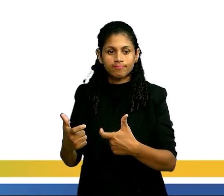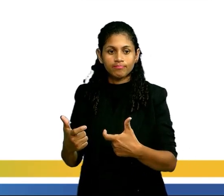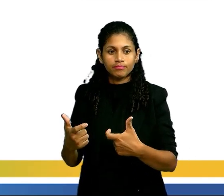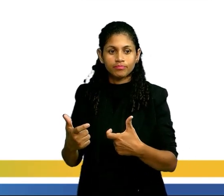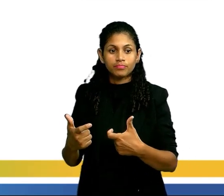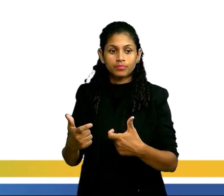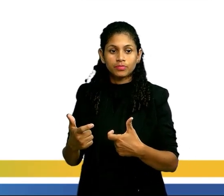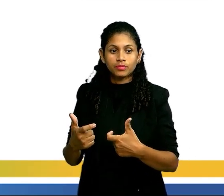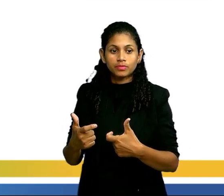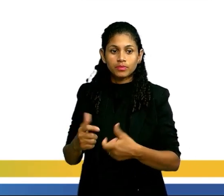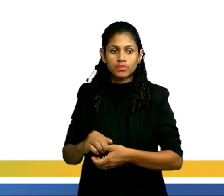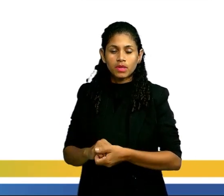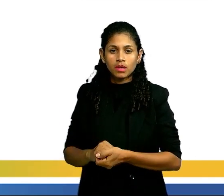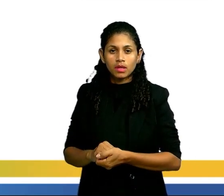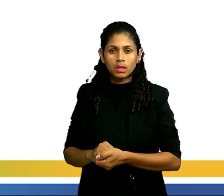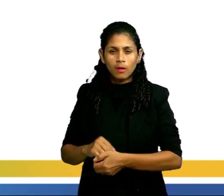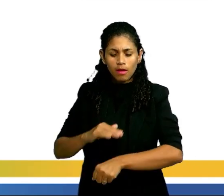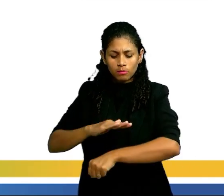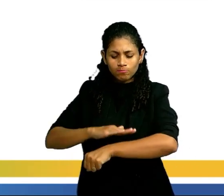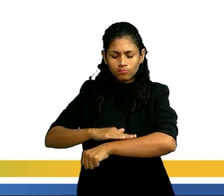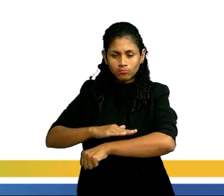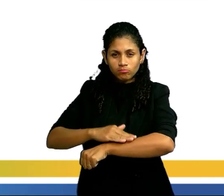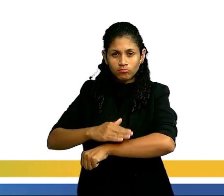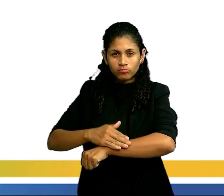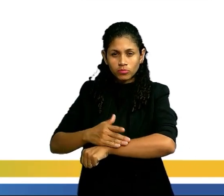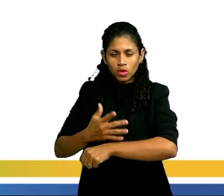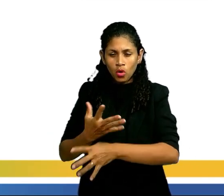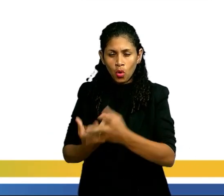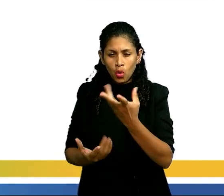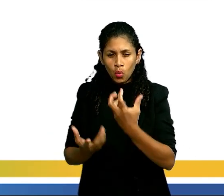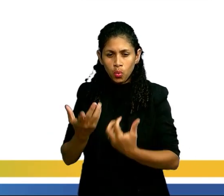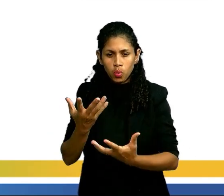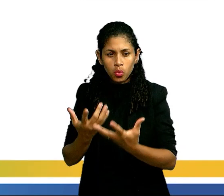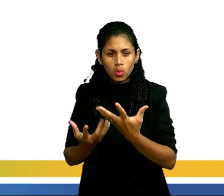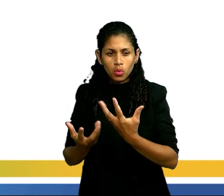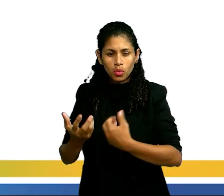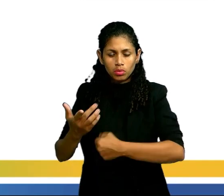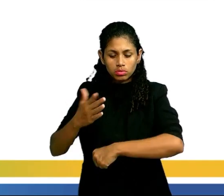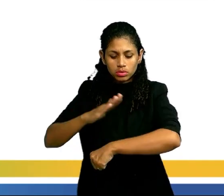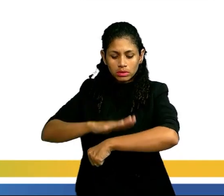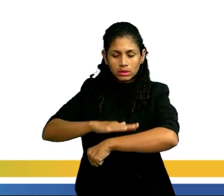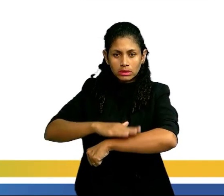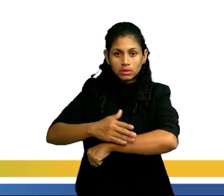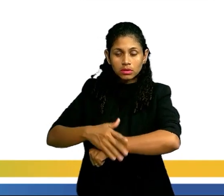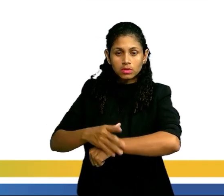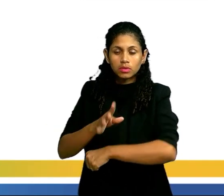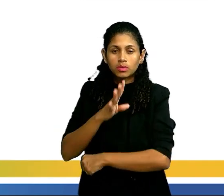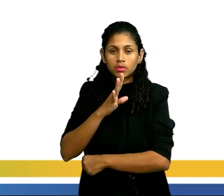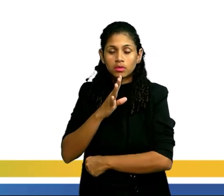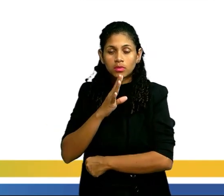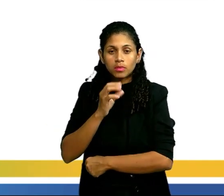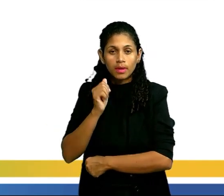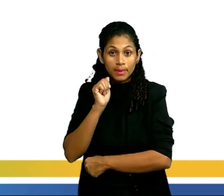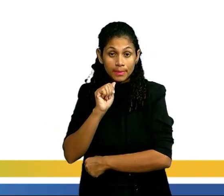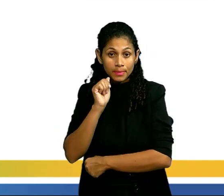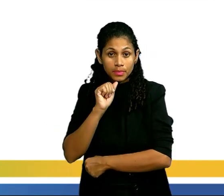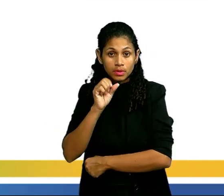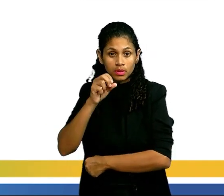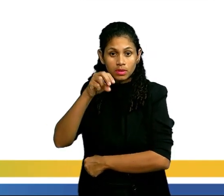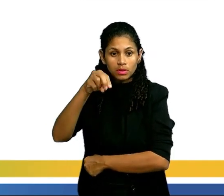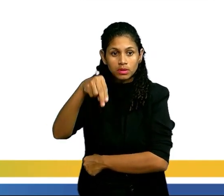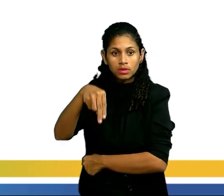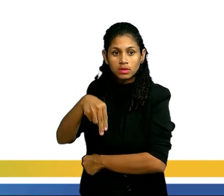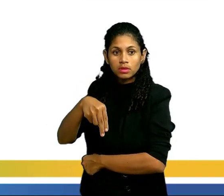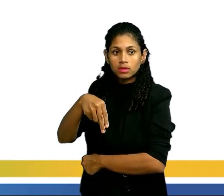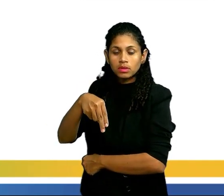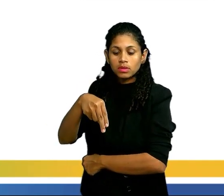queimaduras profundas nessa menina que está aí na frente, né? Que é conhecida como a menina do napalm, como o nome já diz, a